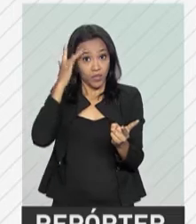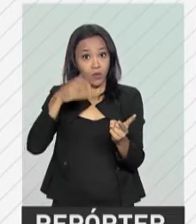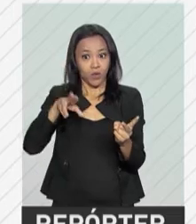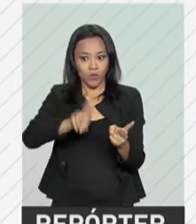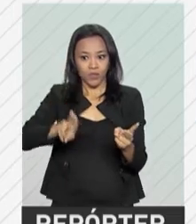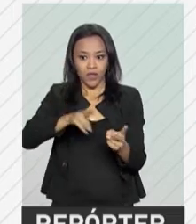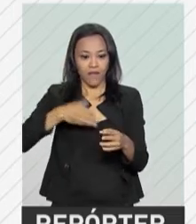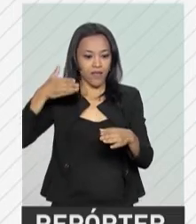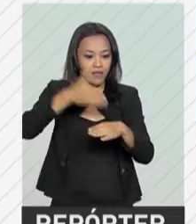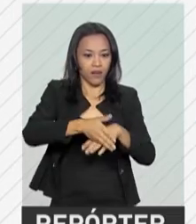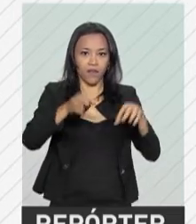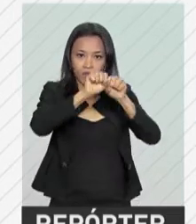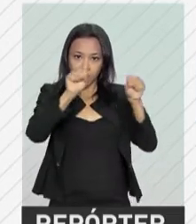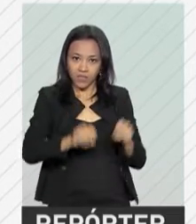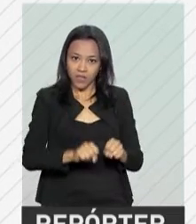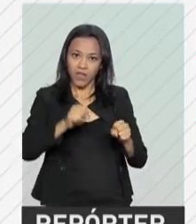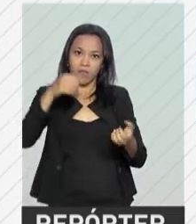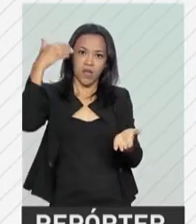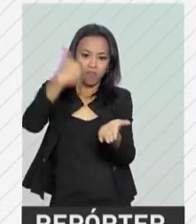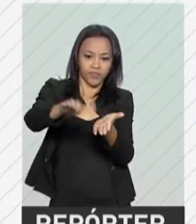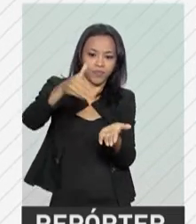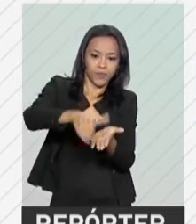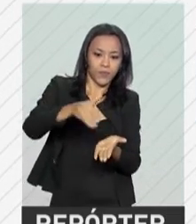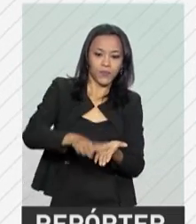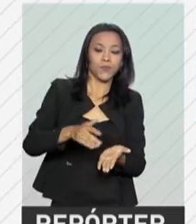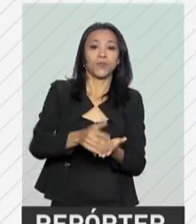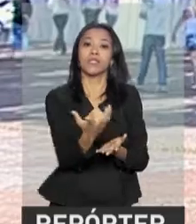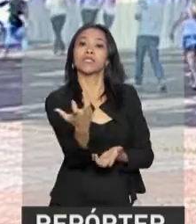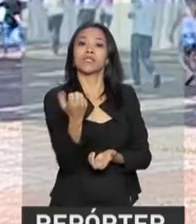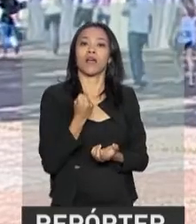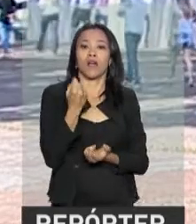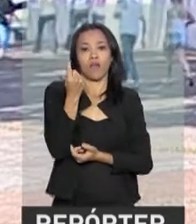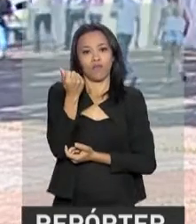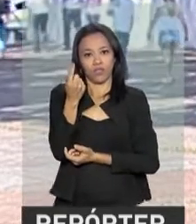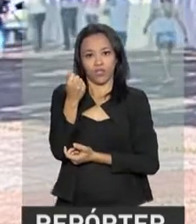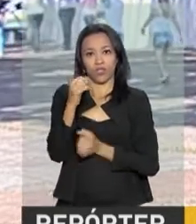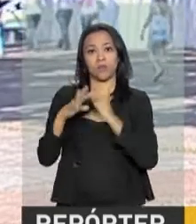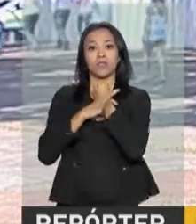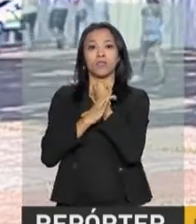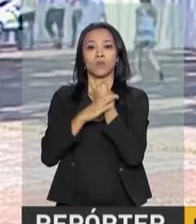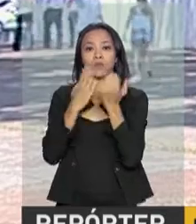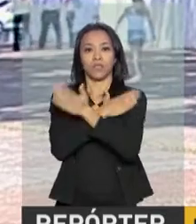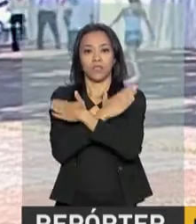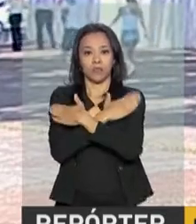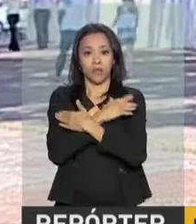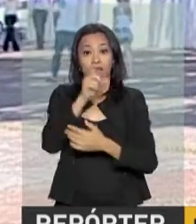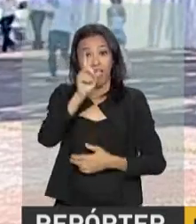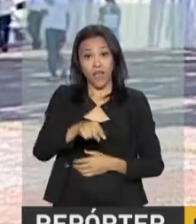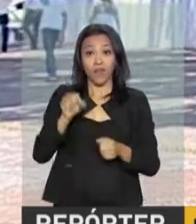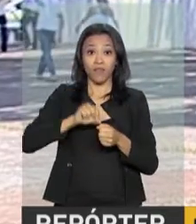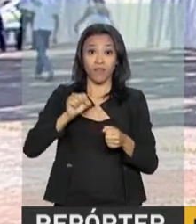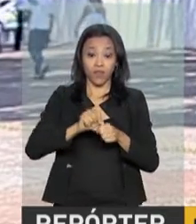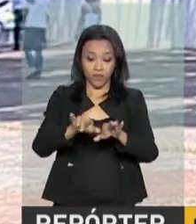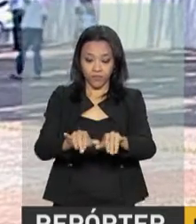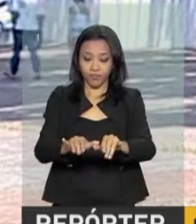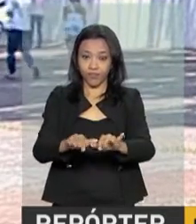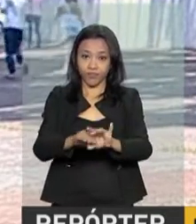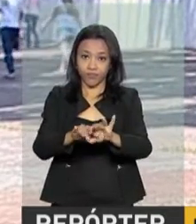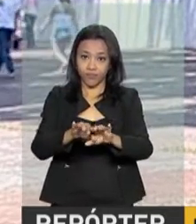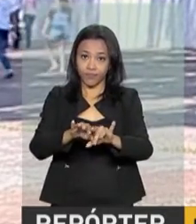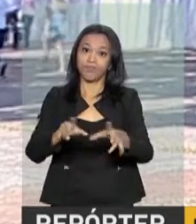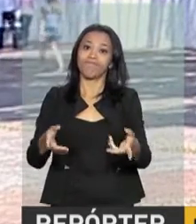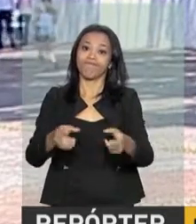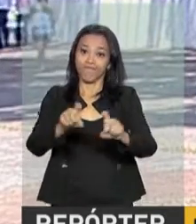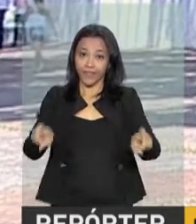sistema realizava de emissões e sacava o seguro-desemprego toda a fraude era feita de forma eletrônica segundo a polícia federal